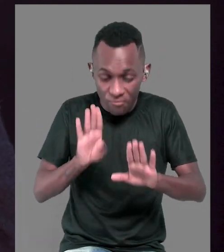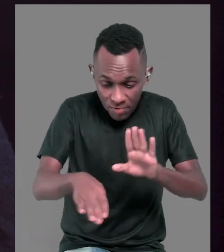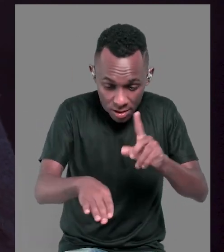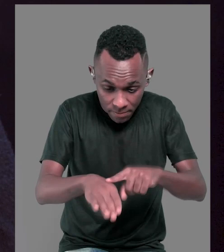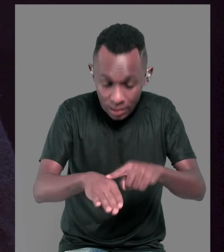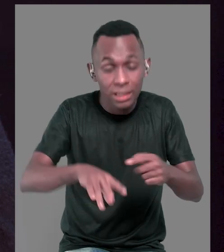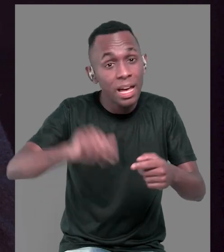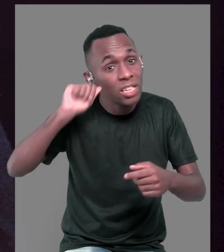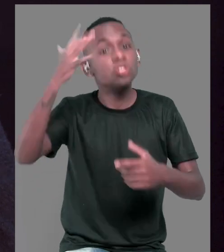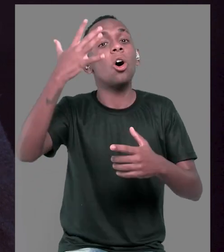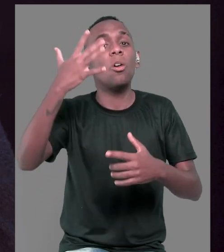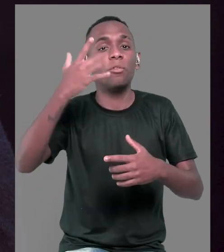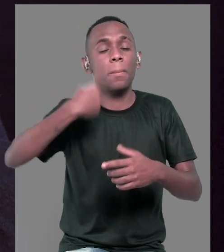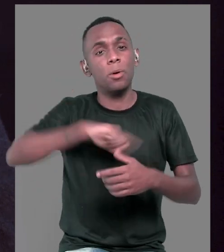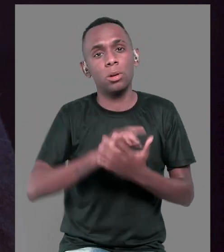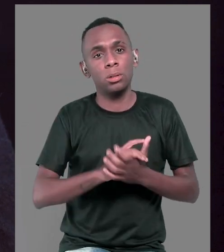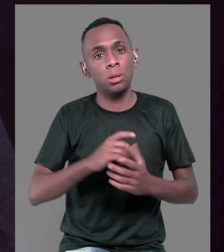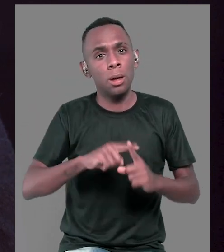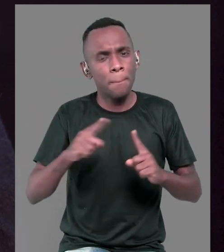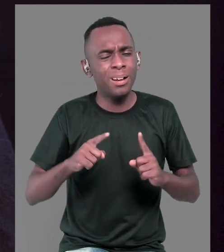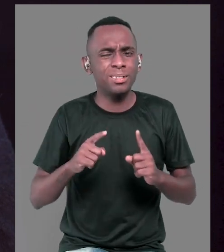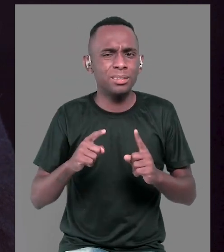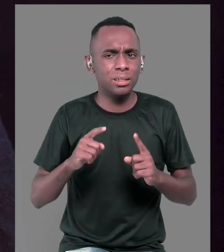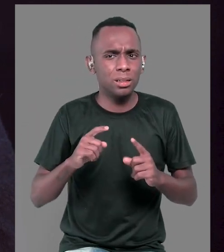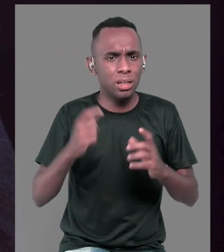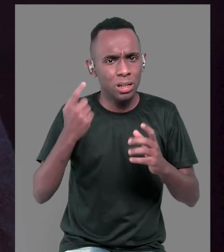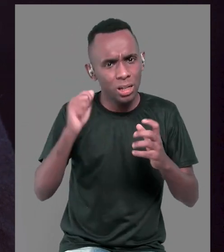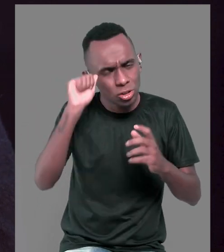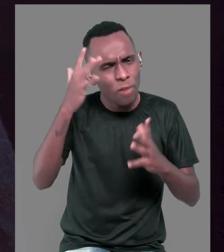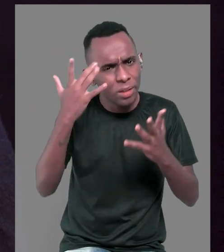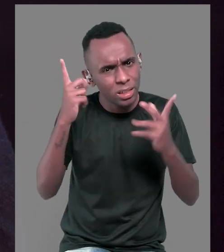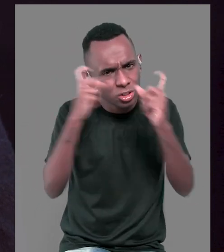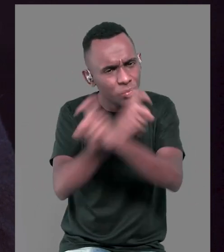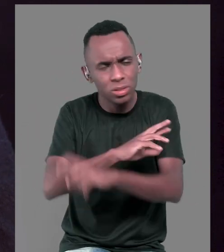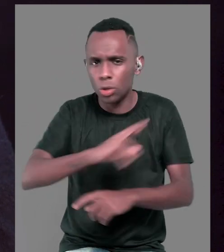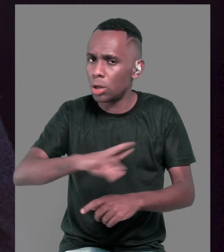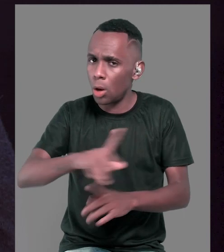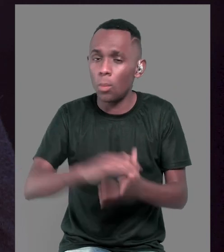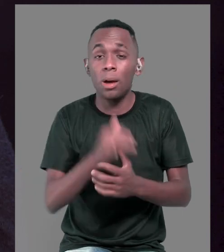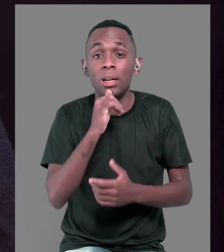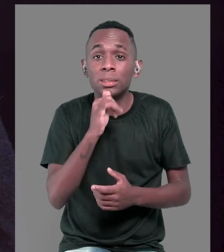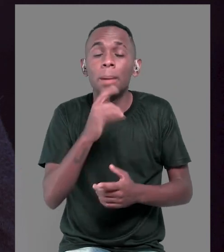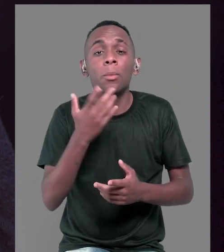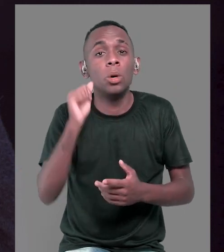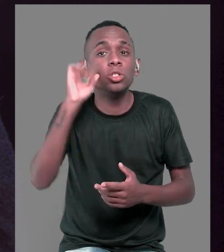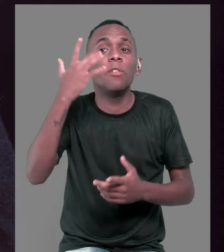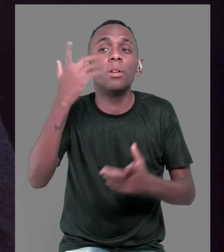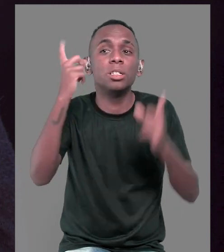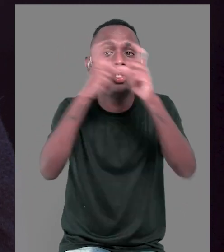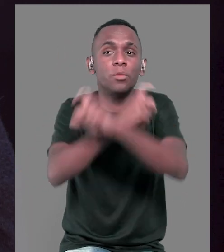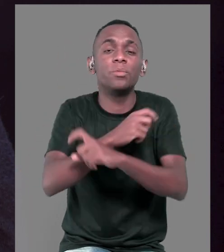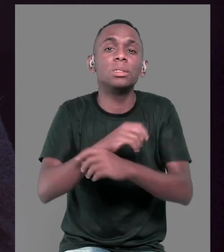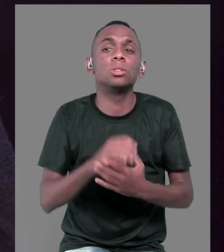não são decisões complexas. Uma decisão complexa é mandar uma pessoa para a cadeia ou não.